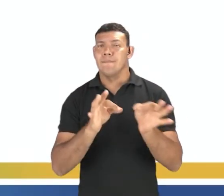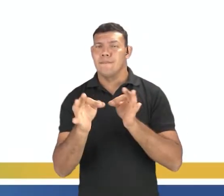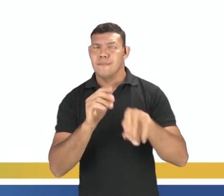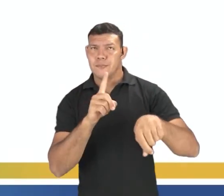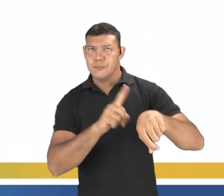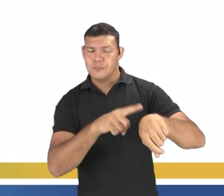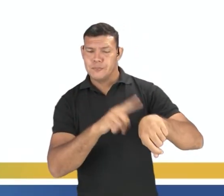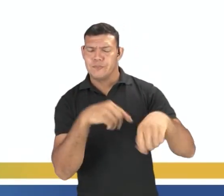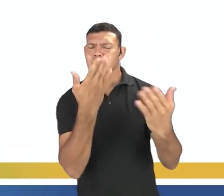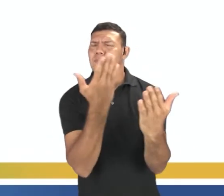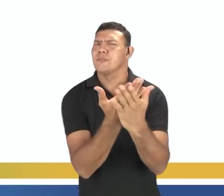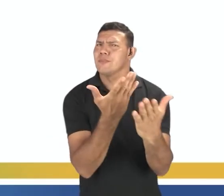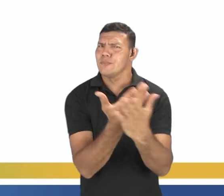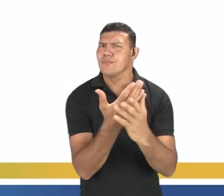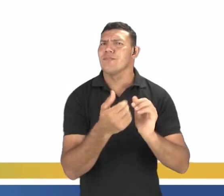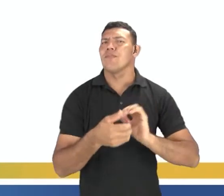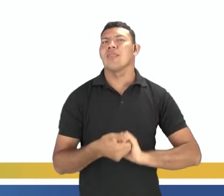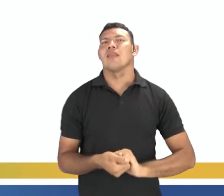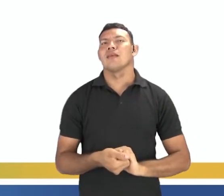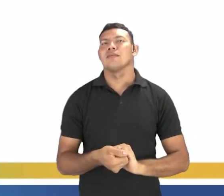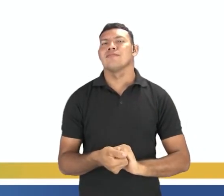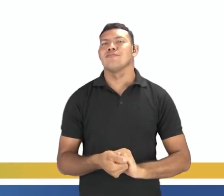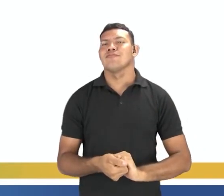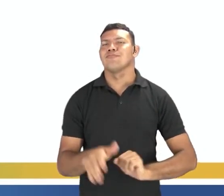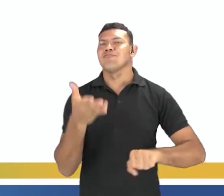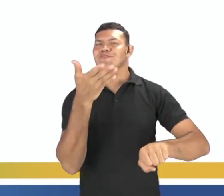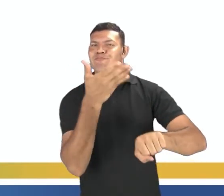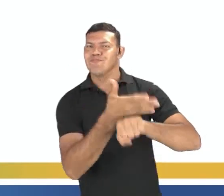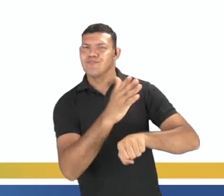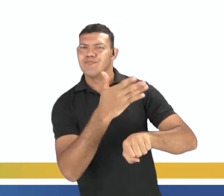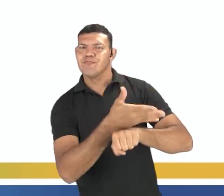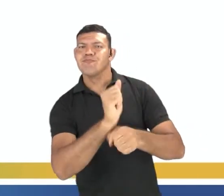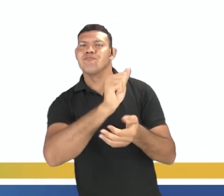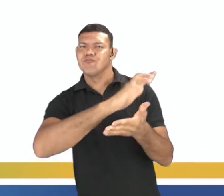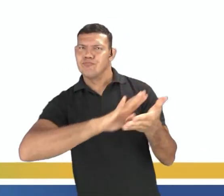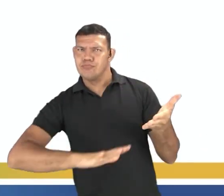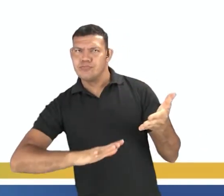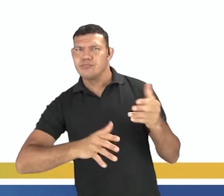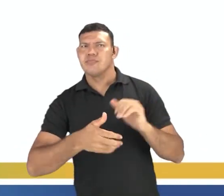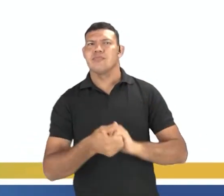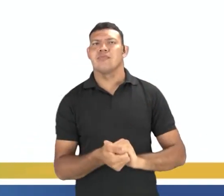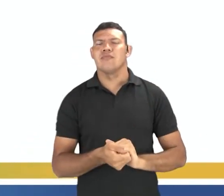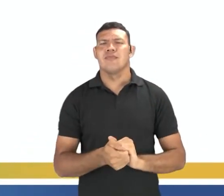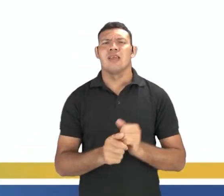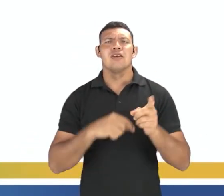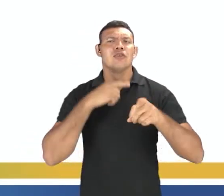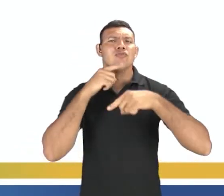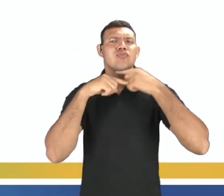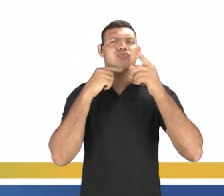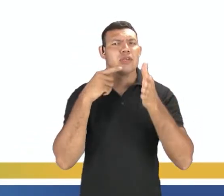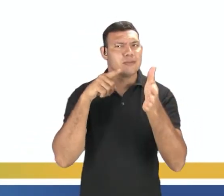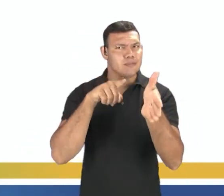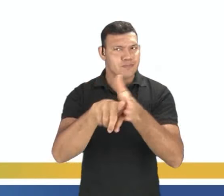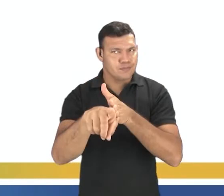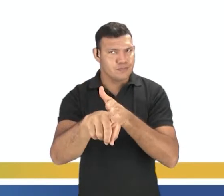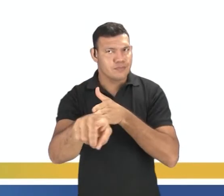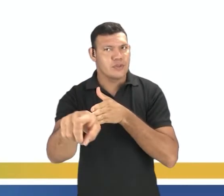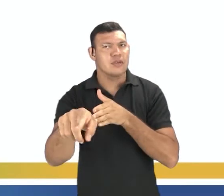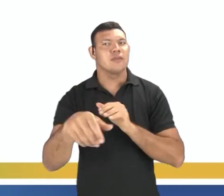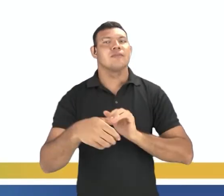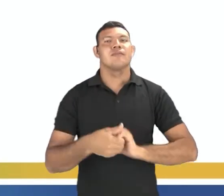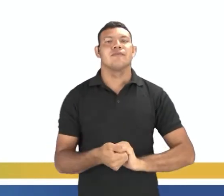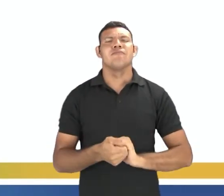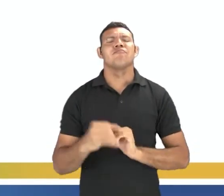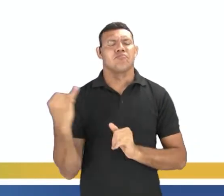Organize seu tempo de estudo, participe das atividades, tire as dúvidas com seus professores,